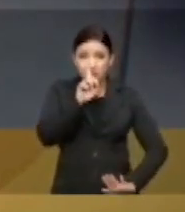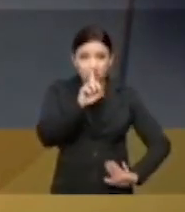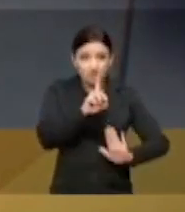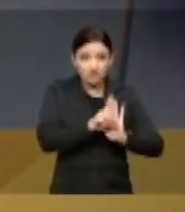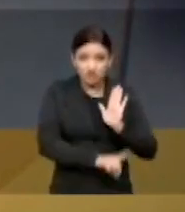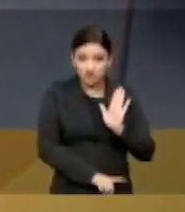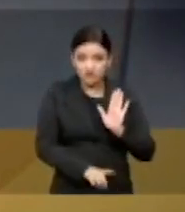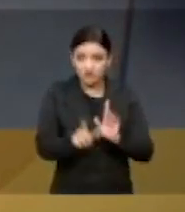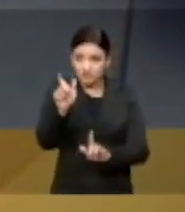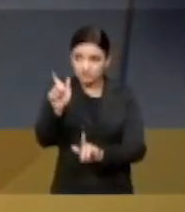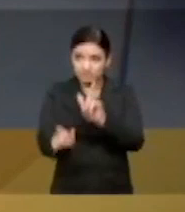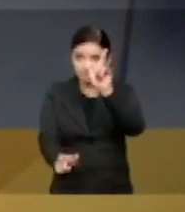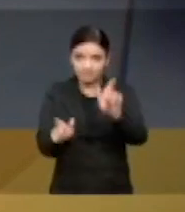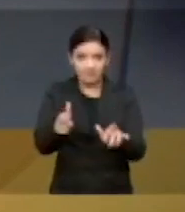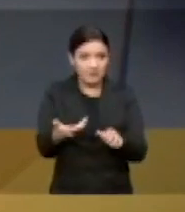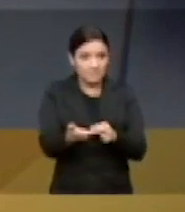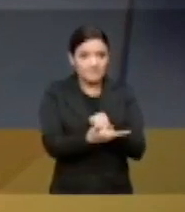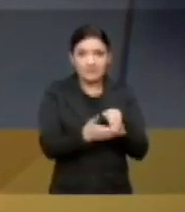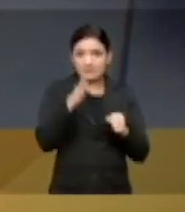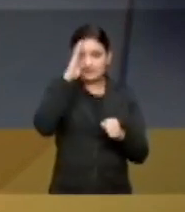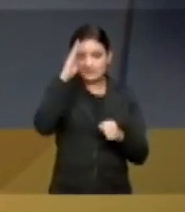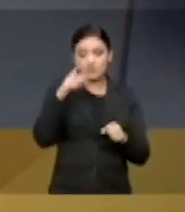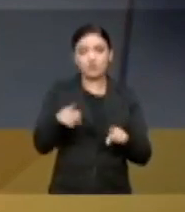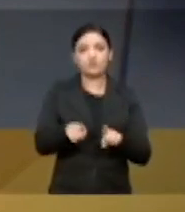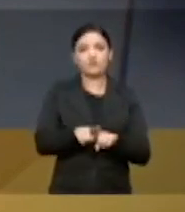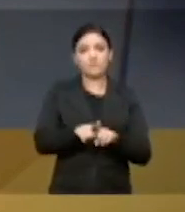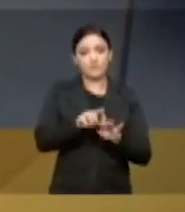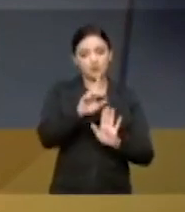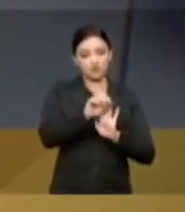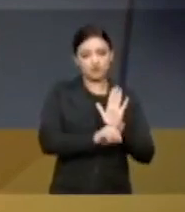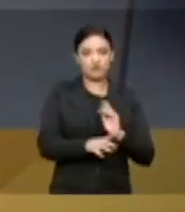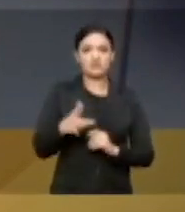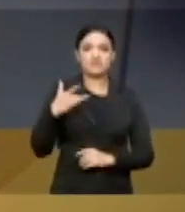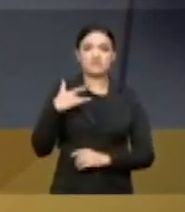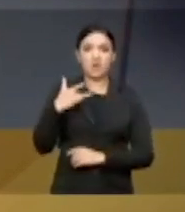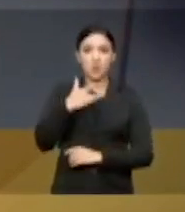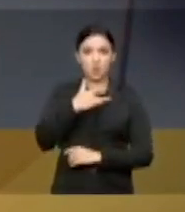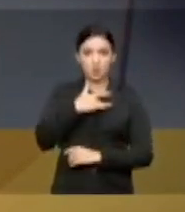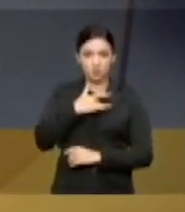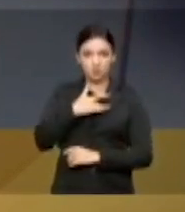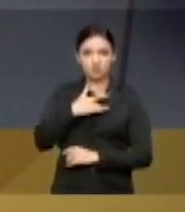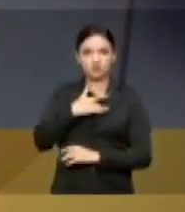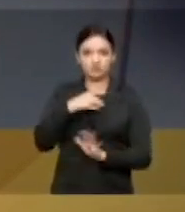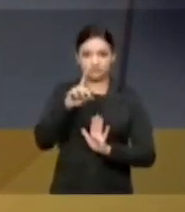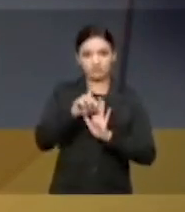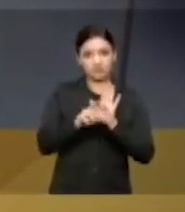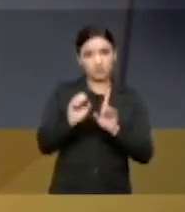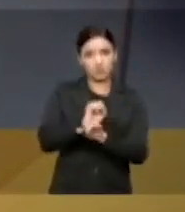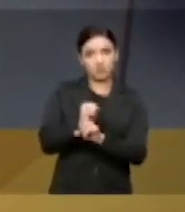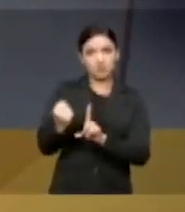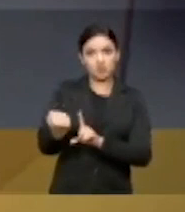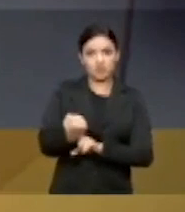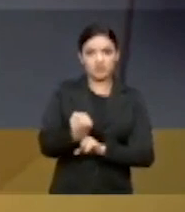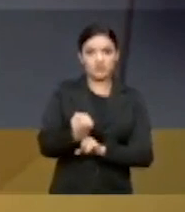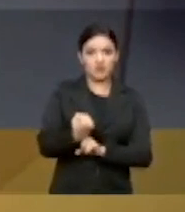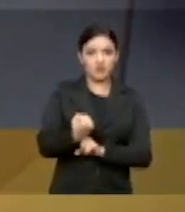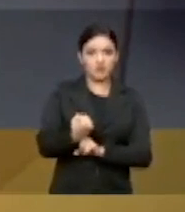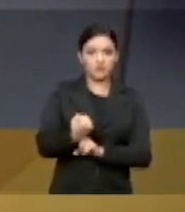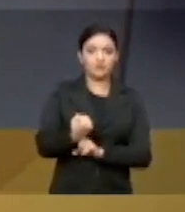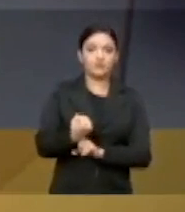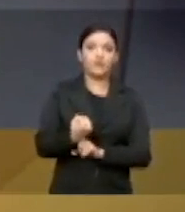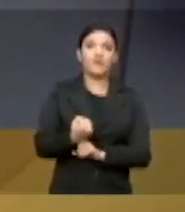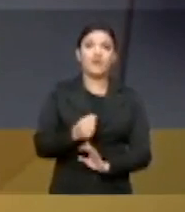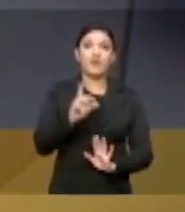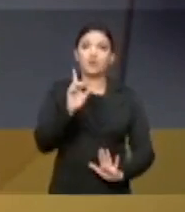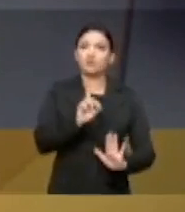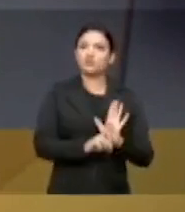é, bem assim a saúde, enquanto direito social que é, aliás, um direito de todos, dever